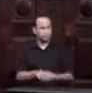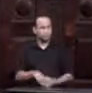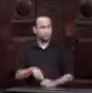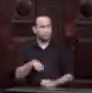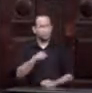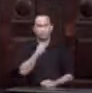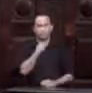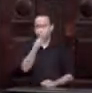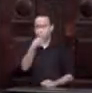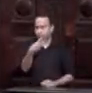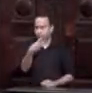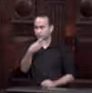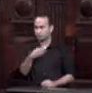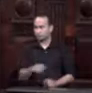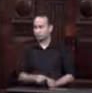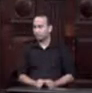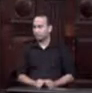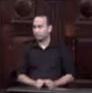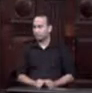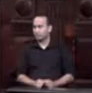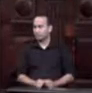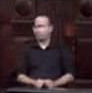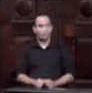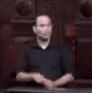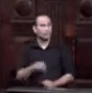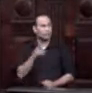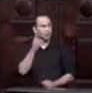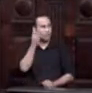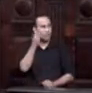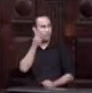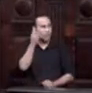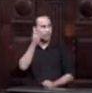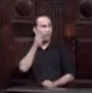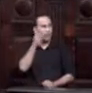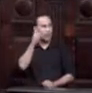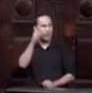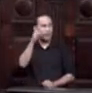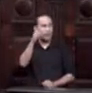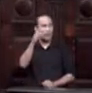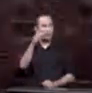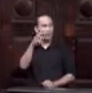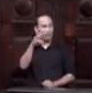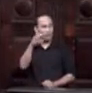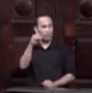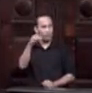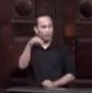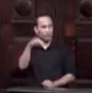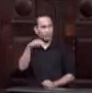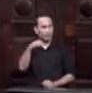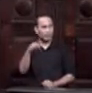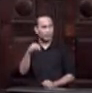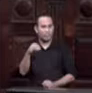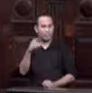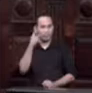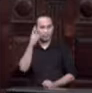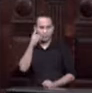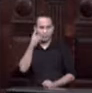número 3. Deputado Paulo Melo, deputado